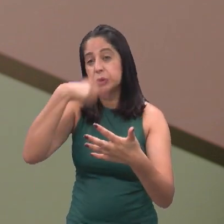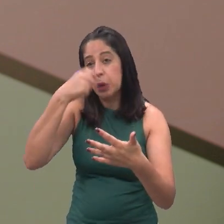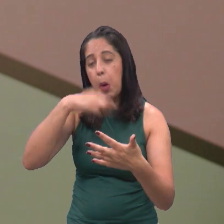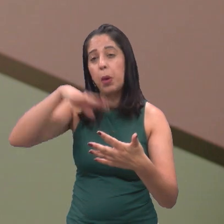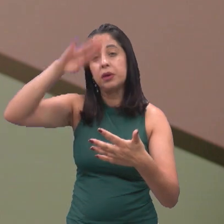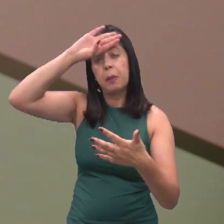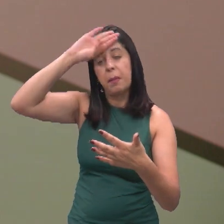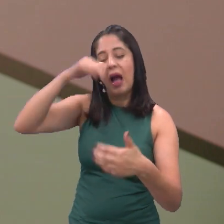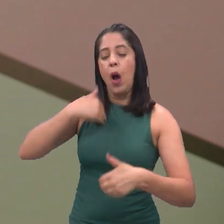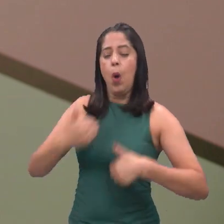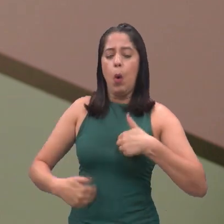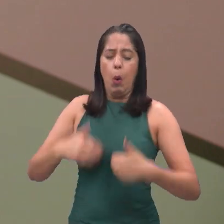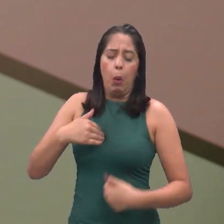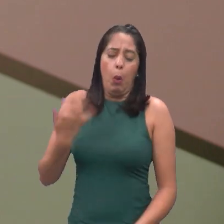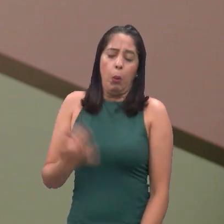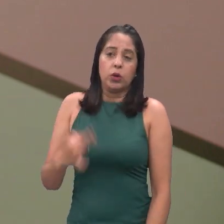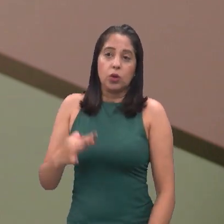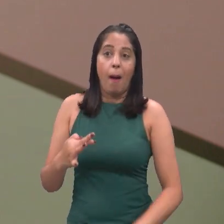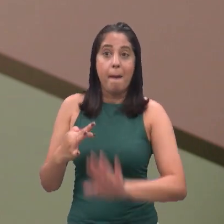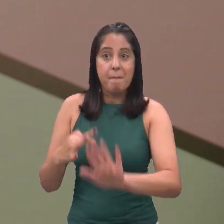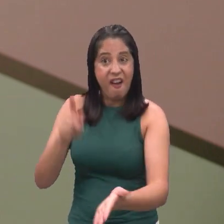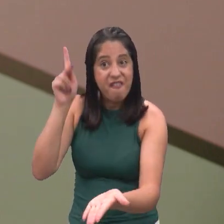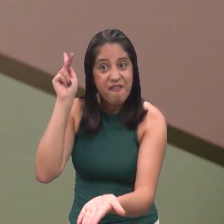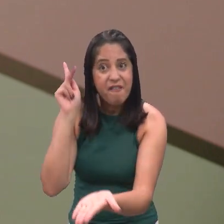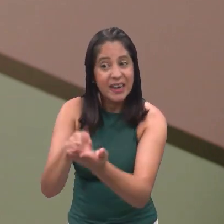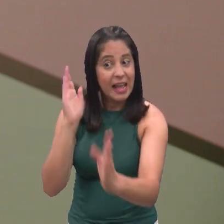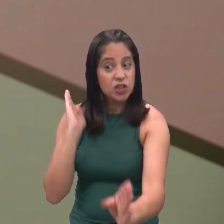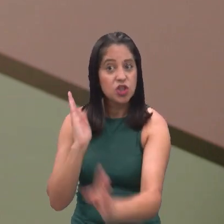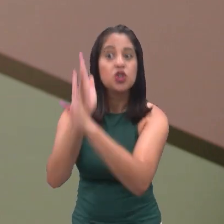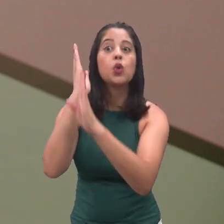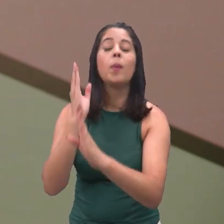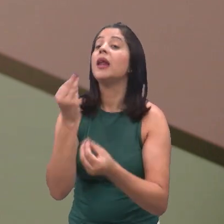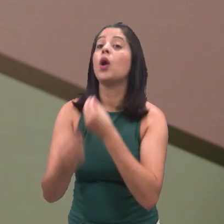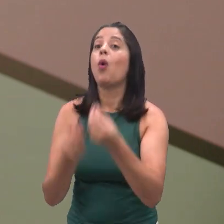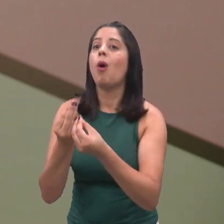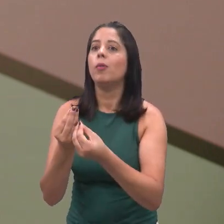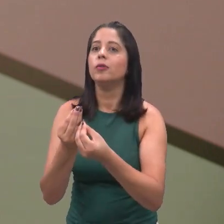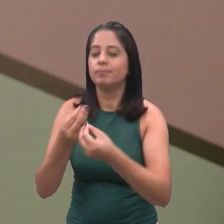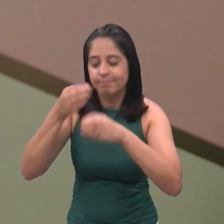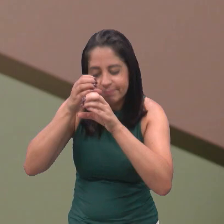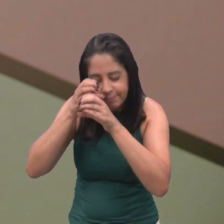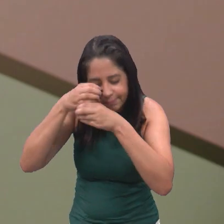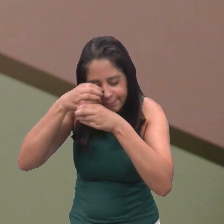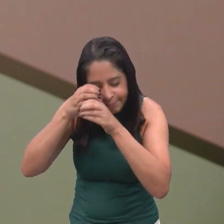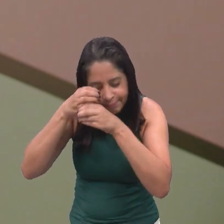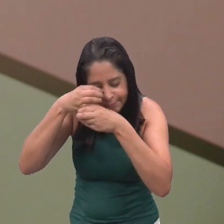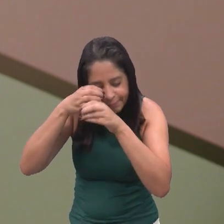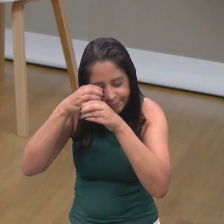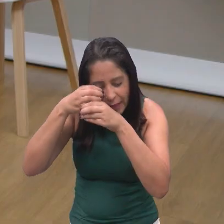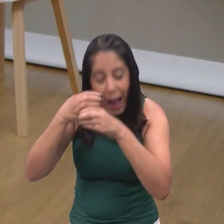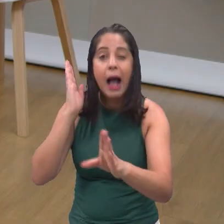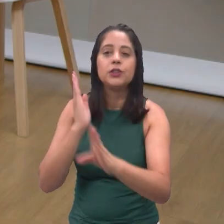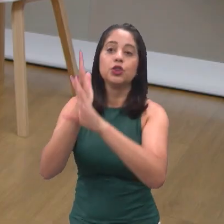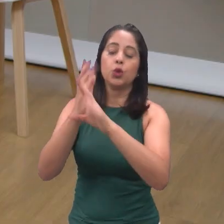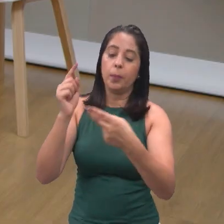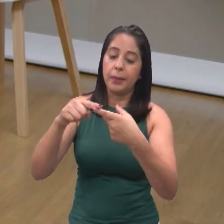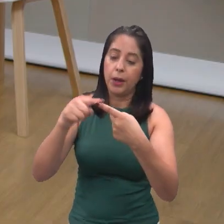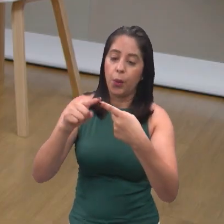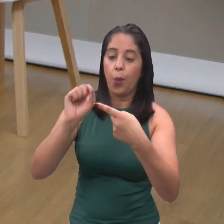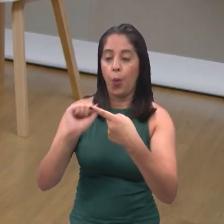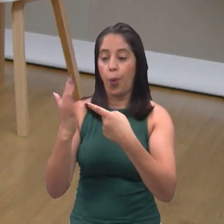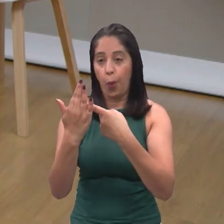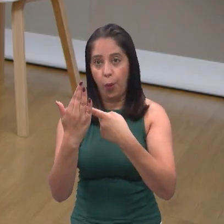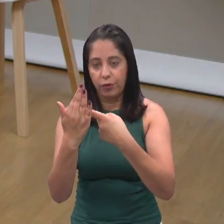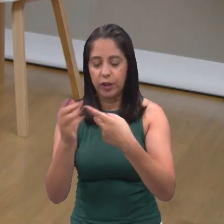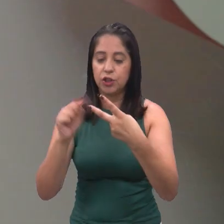corpo, mas a gente só vai conseguir diferenciar fazendo o exame. O que é uma influenza, o que é Covid. Tá certo. E na época